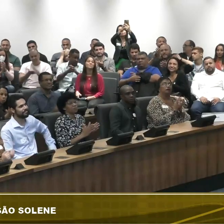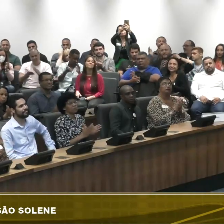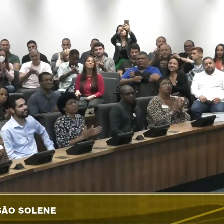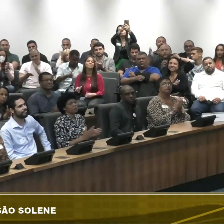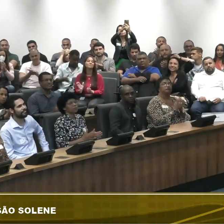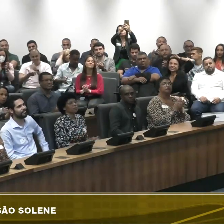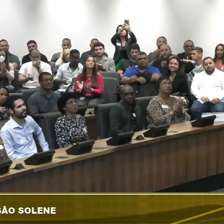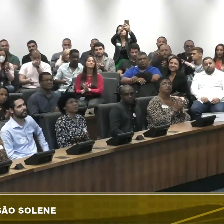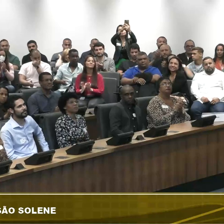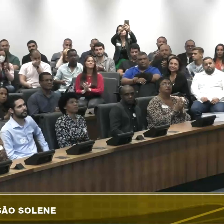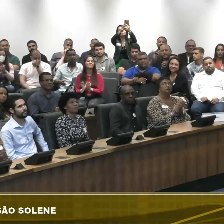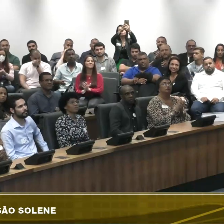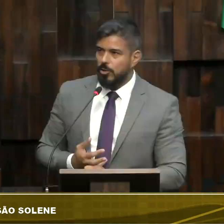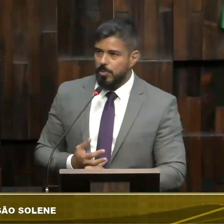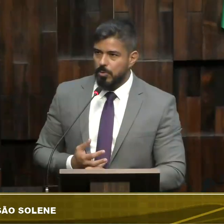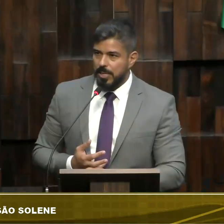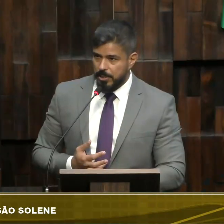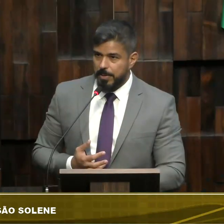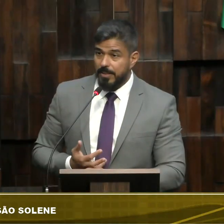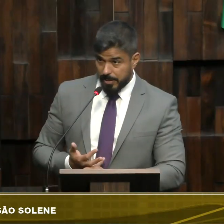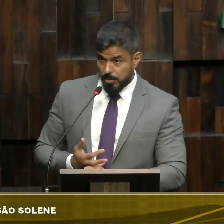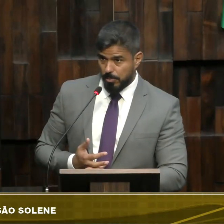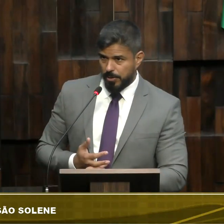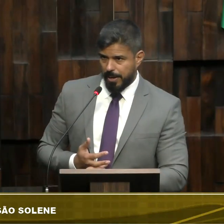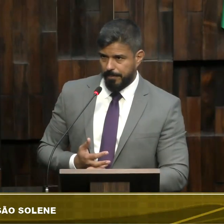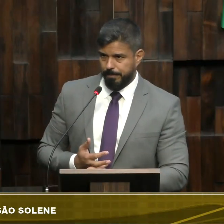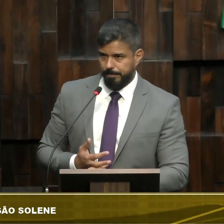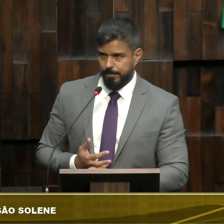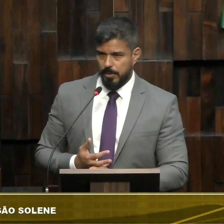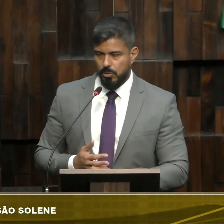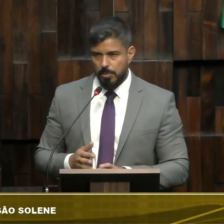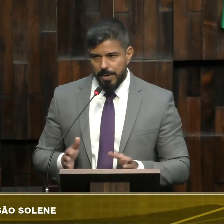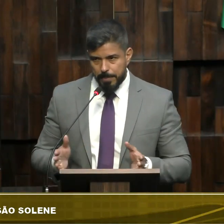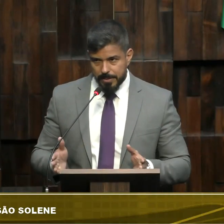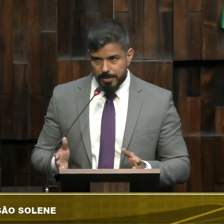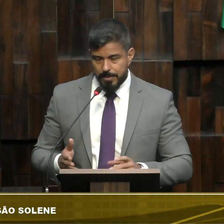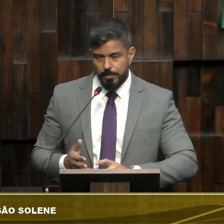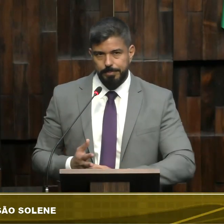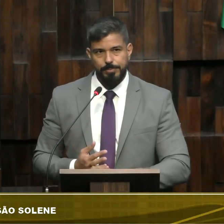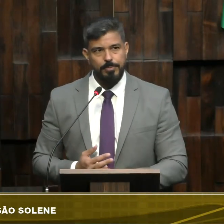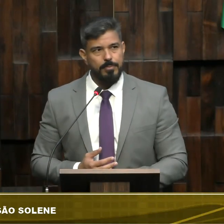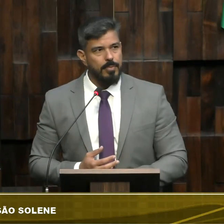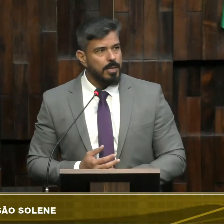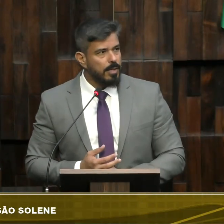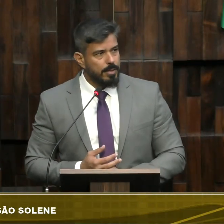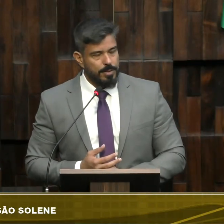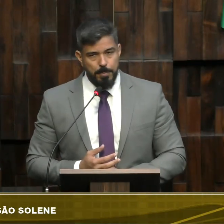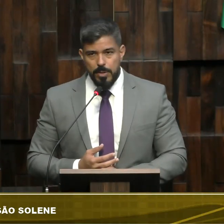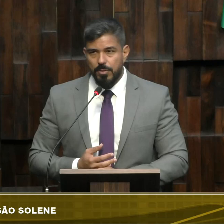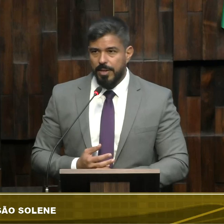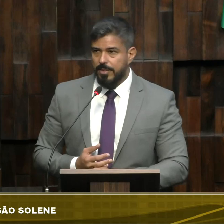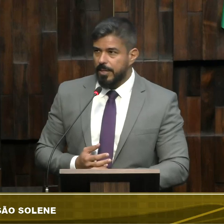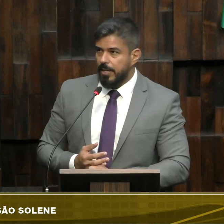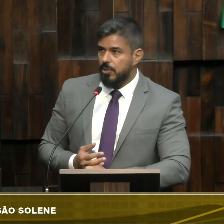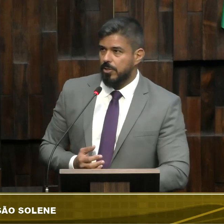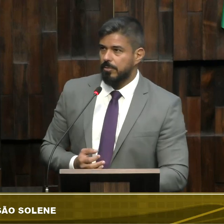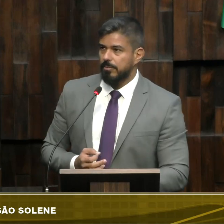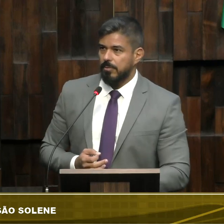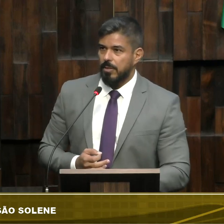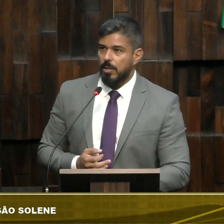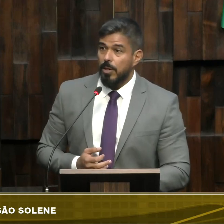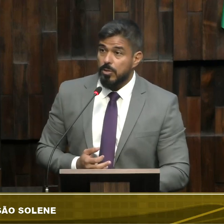OAB. Minha OAB é de 108.763, é o número dela. Isso tem uma representação. Depois eu falei o